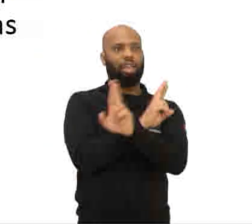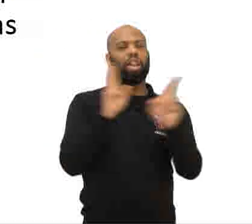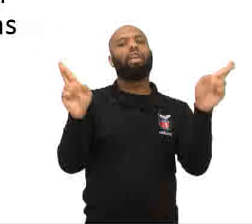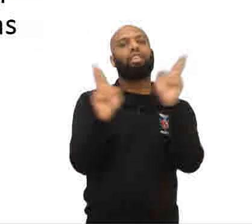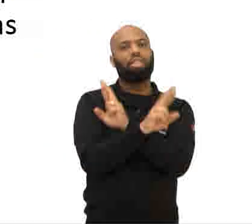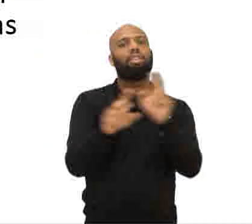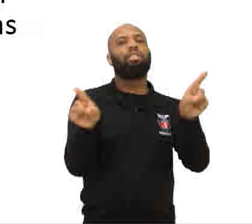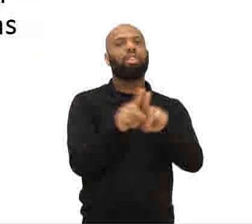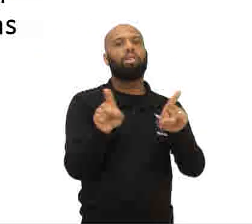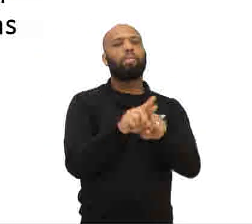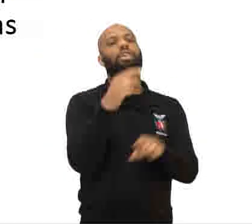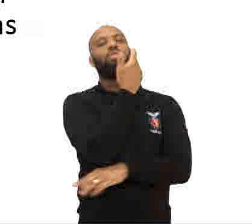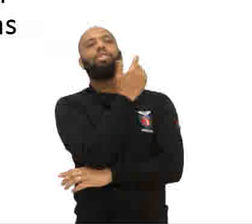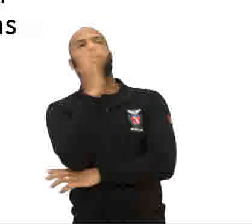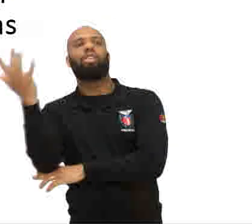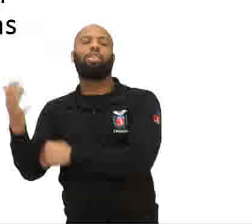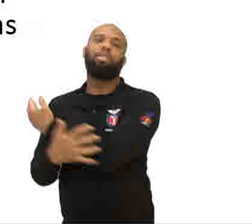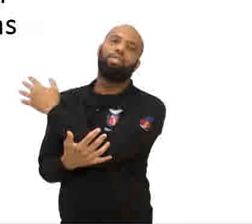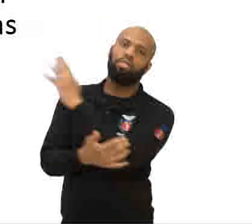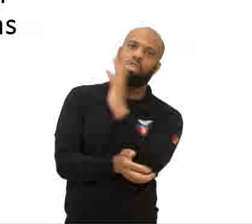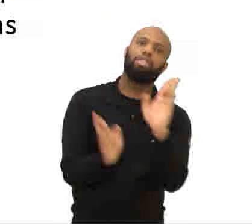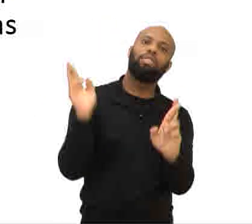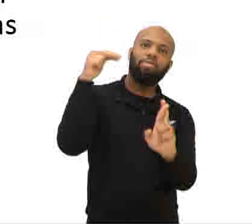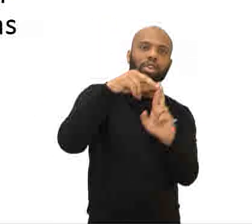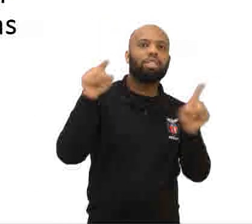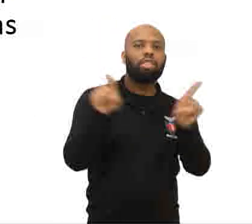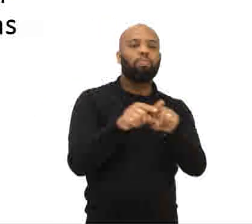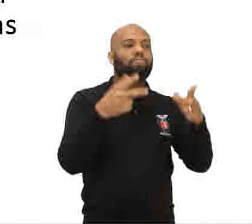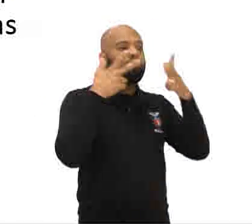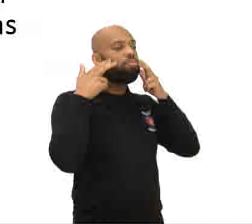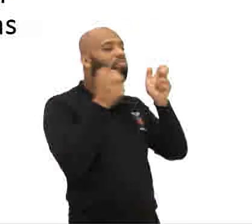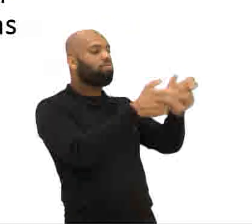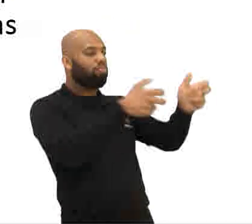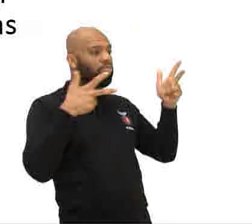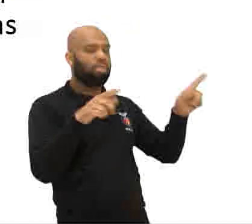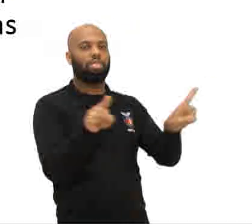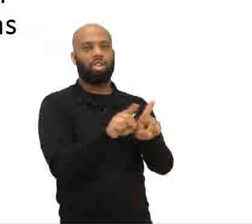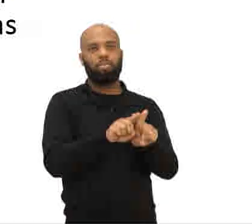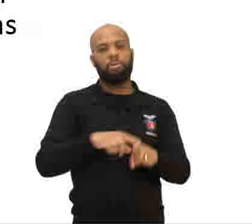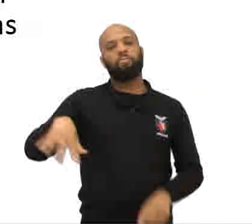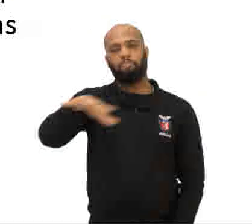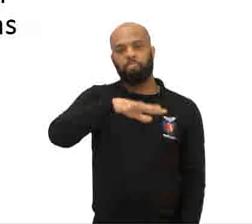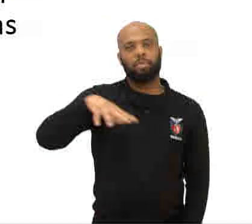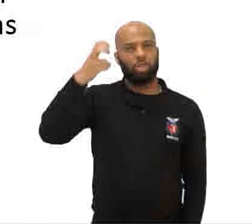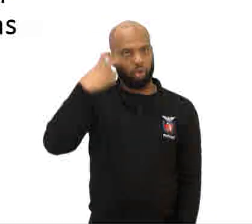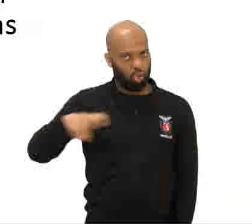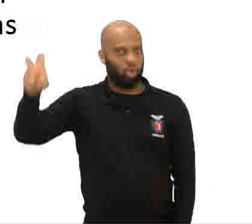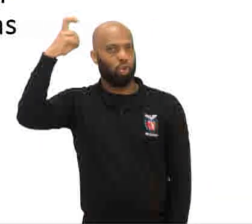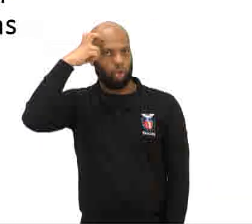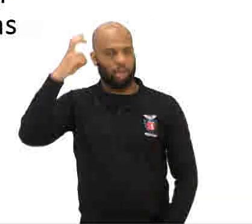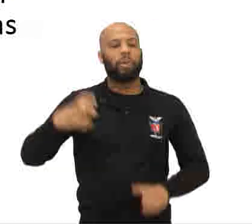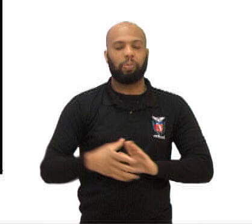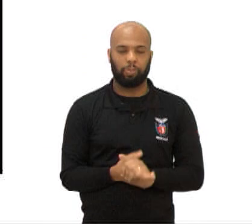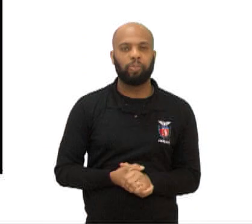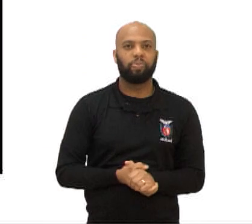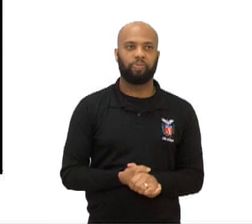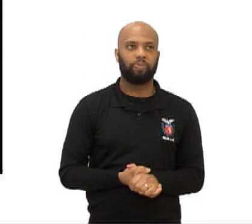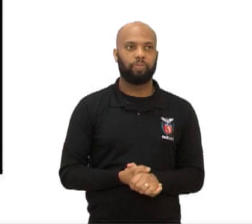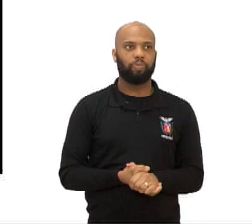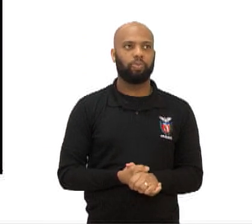relação com a natureza e que são referências indígenas também nesta parte cultural ali,